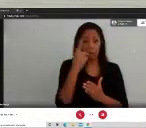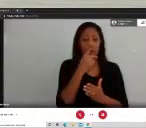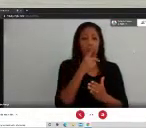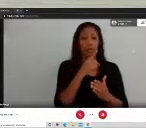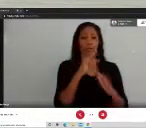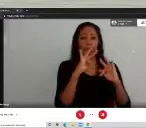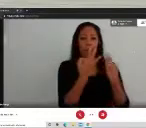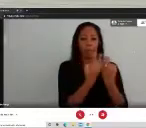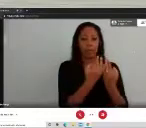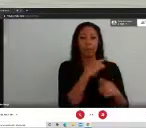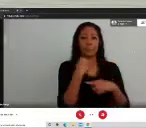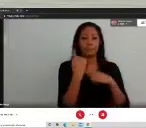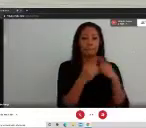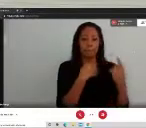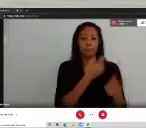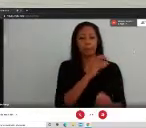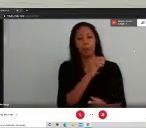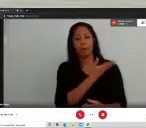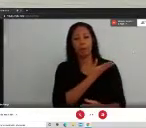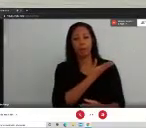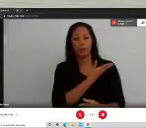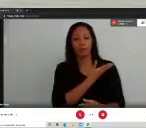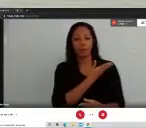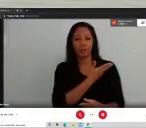Covid-19 nas unidades de saúde.